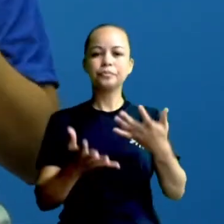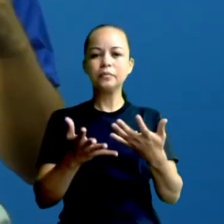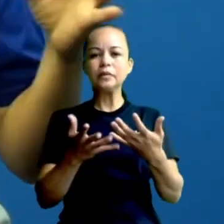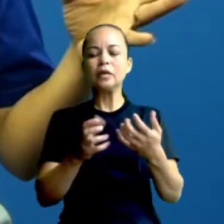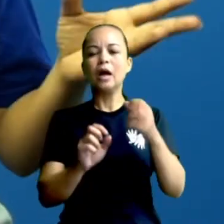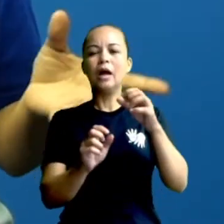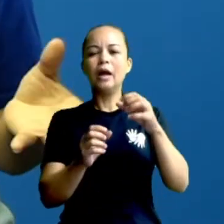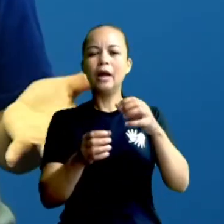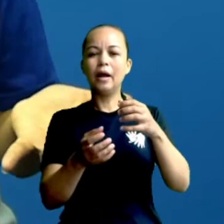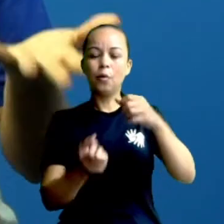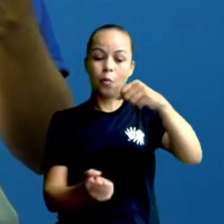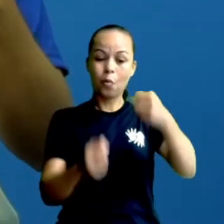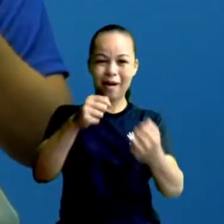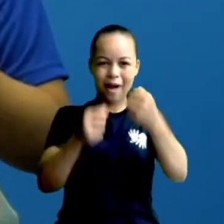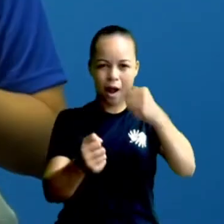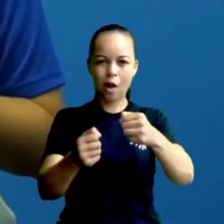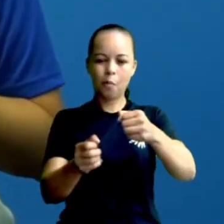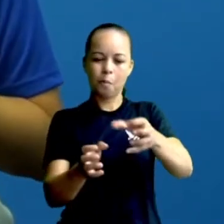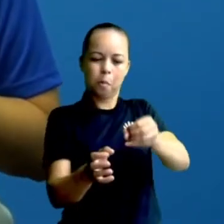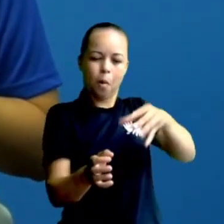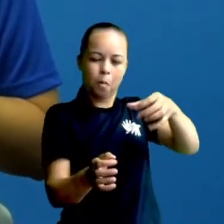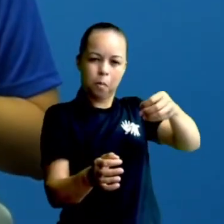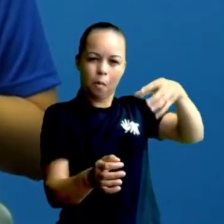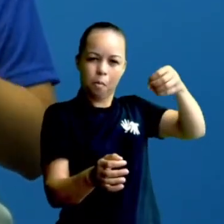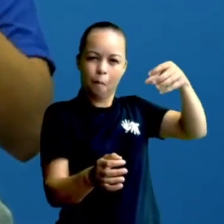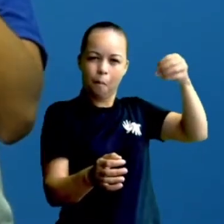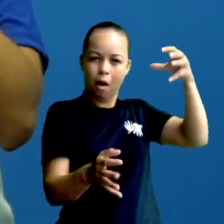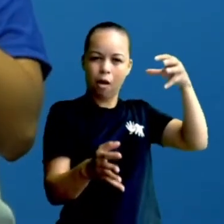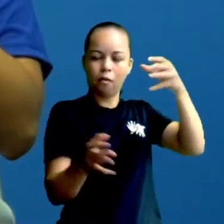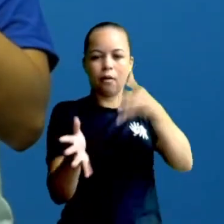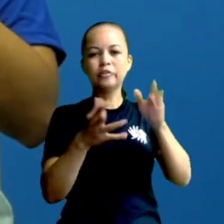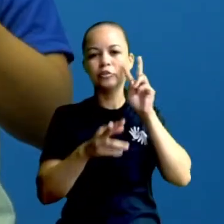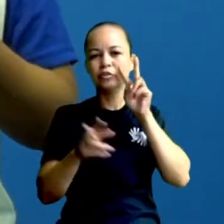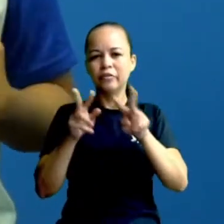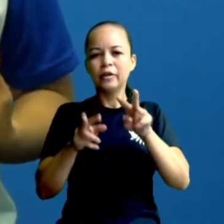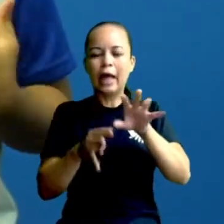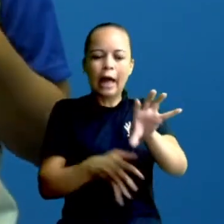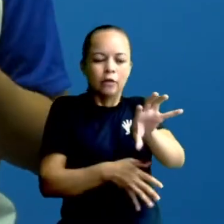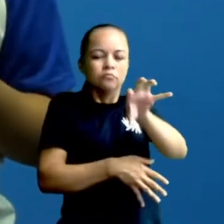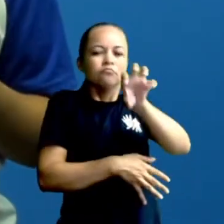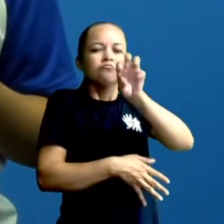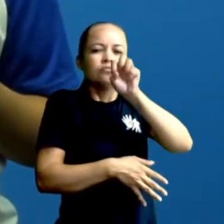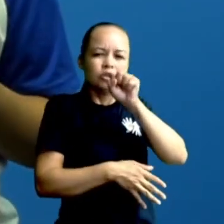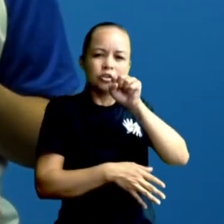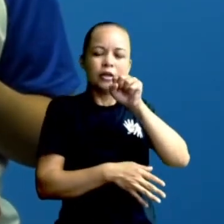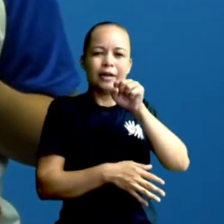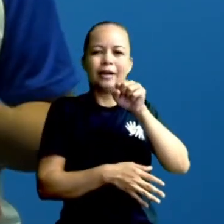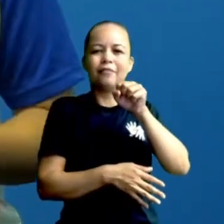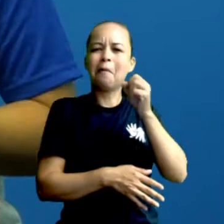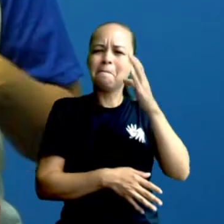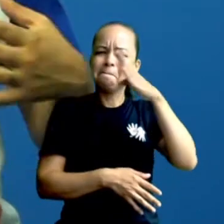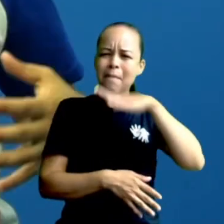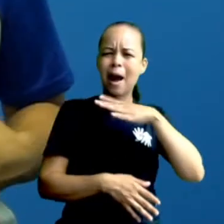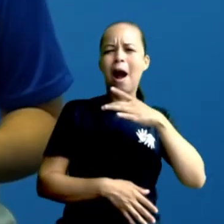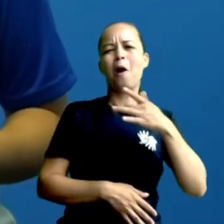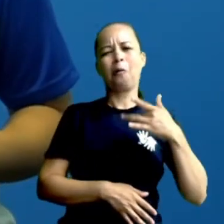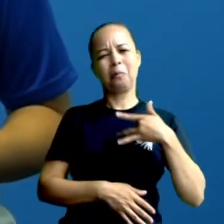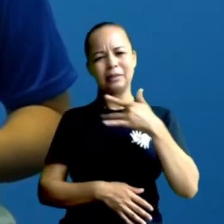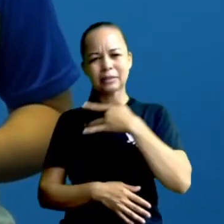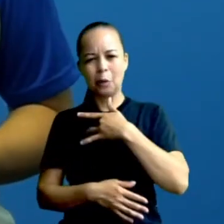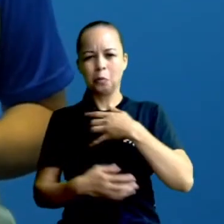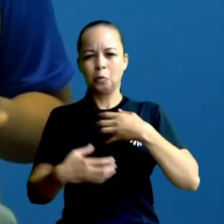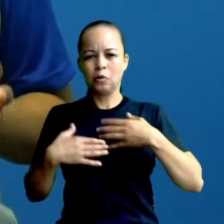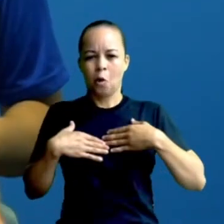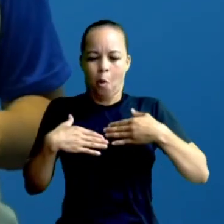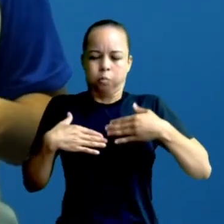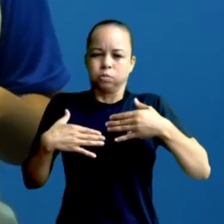carbono, né? Aquela fumacinha. E quando a gente inala aquilo, quando a gente cheira, isso faz mal pra gente, isso inflama os nossos